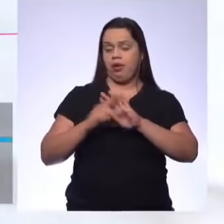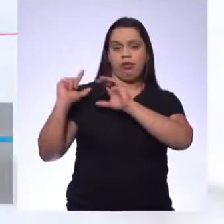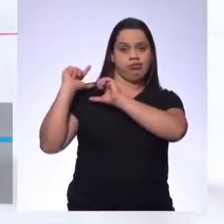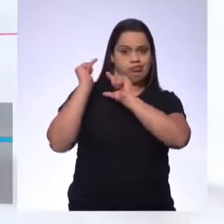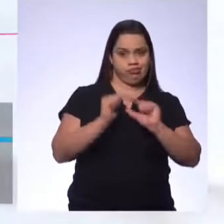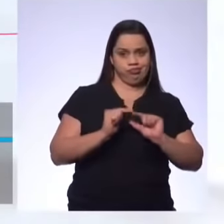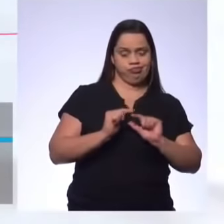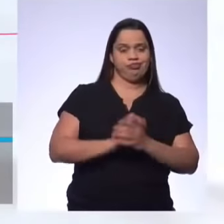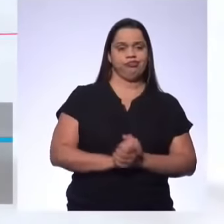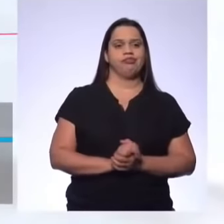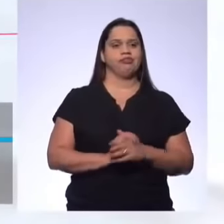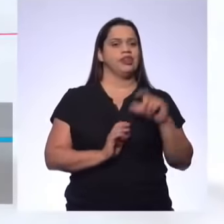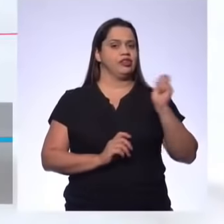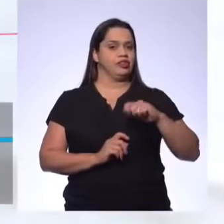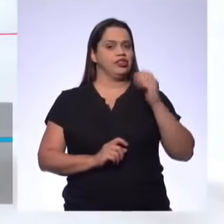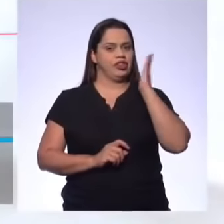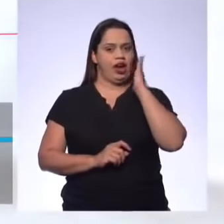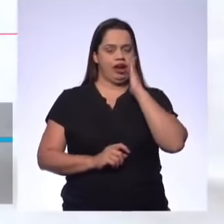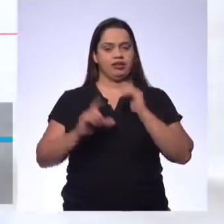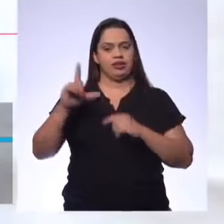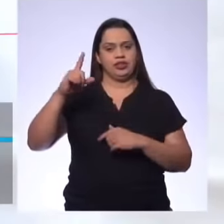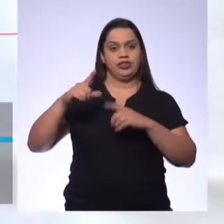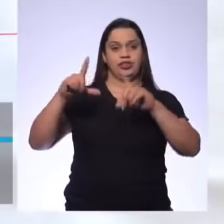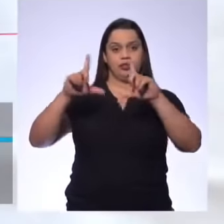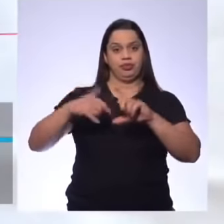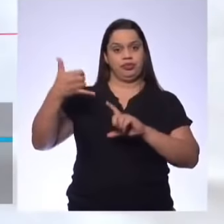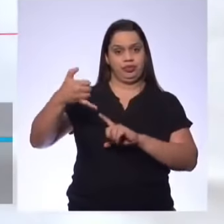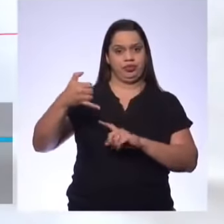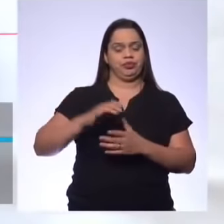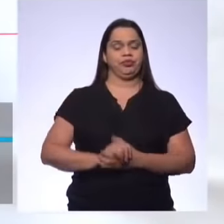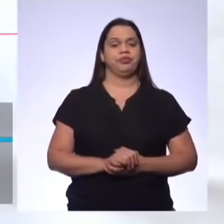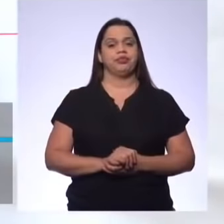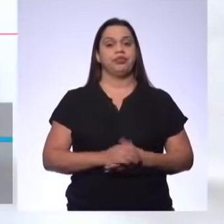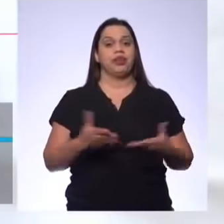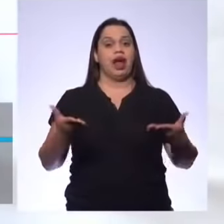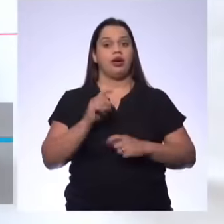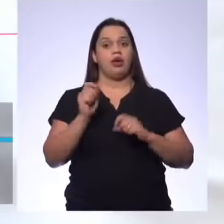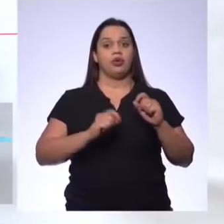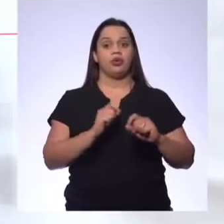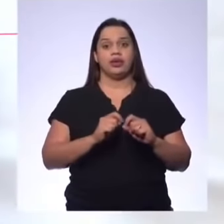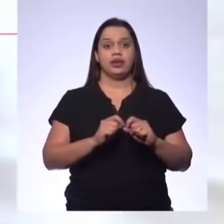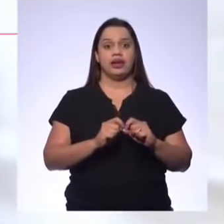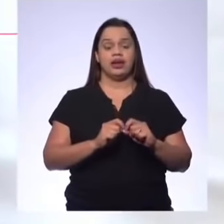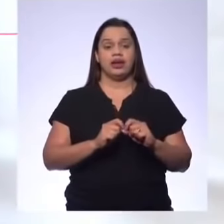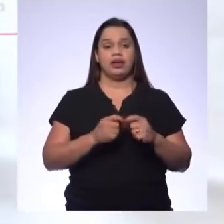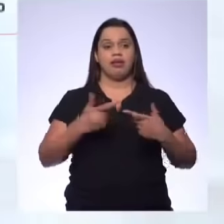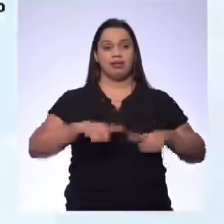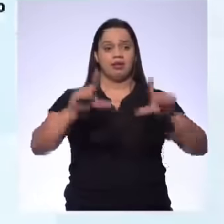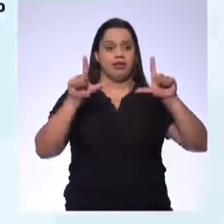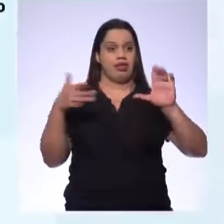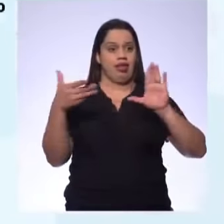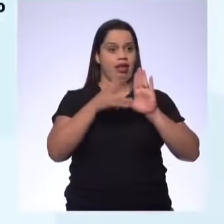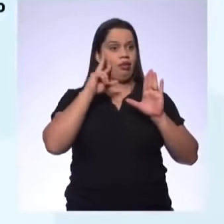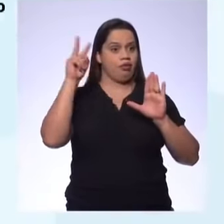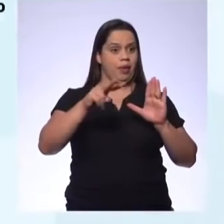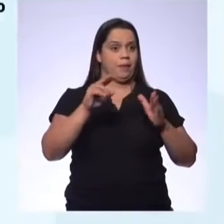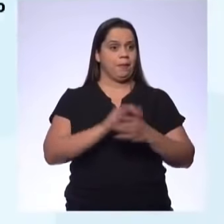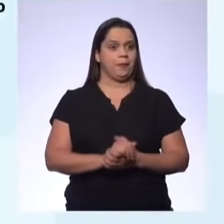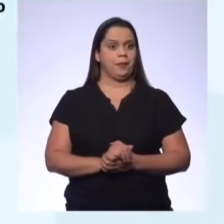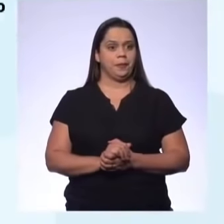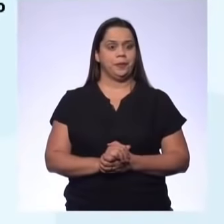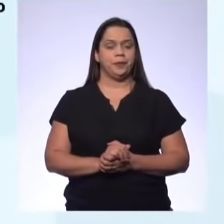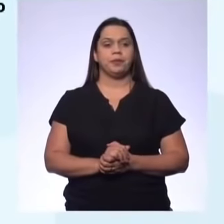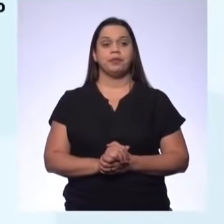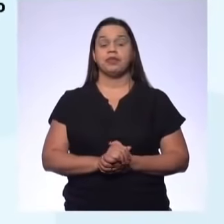acho que deu tempo aí te dar um print agora nós vamos para a nossa próxima tela Pode pôr na tela por favor